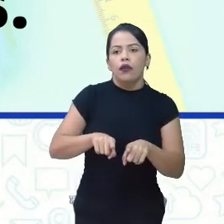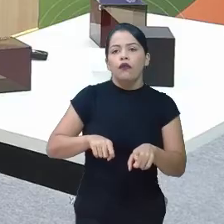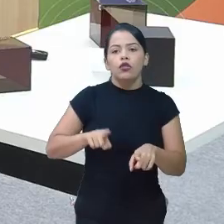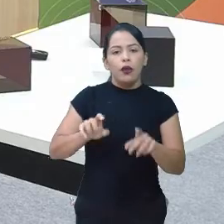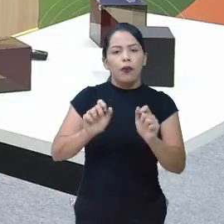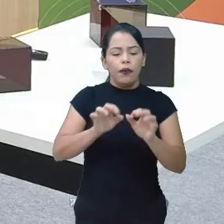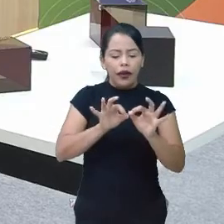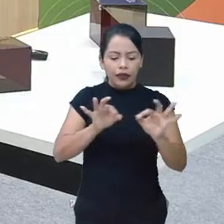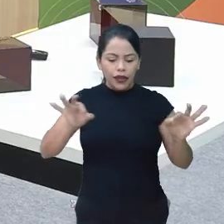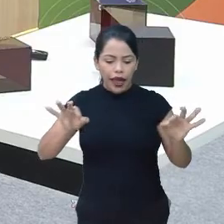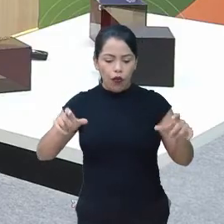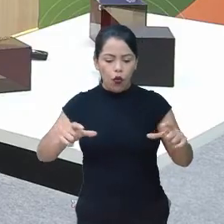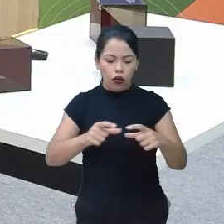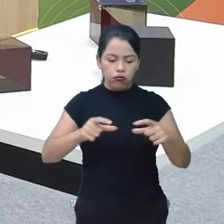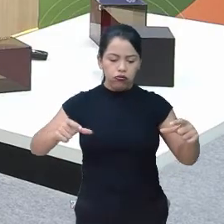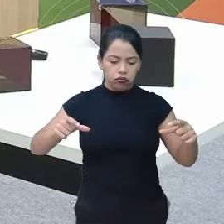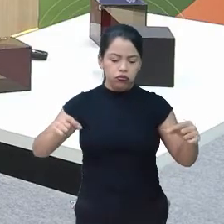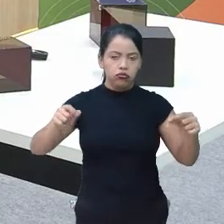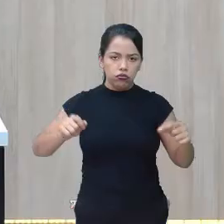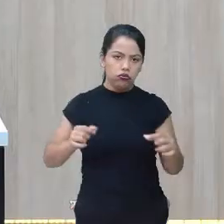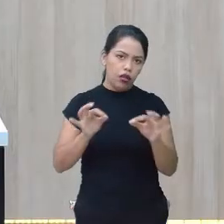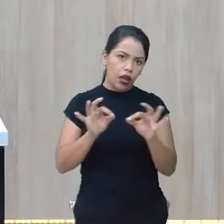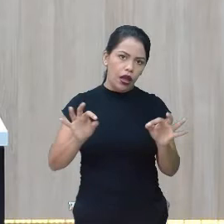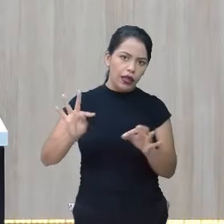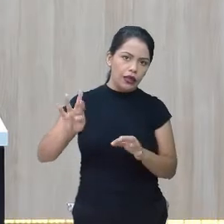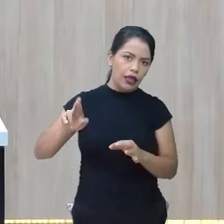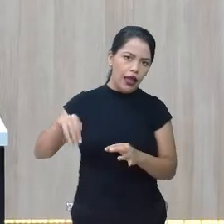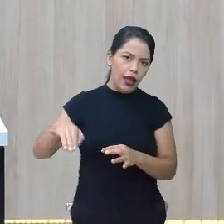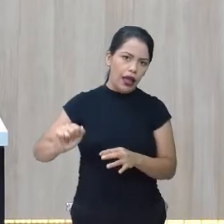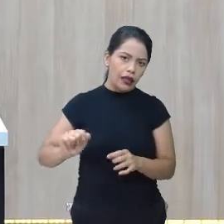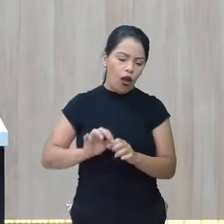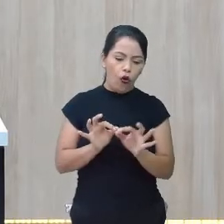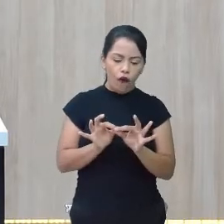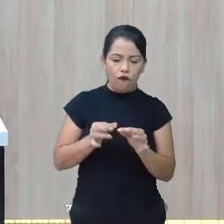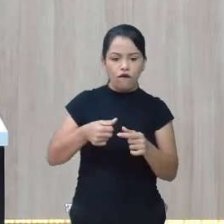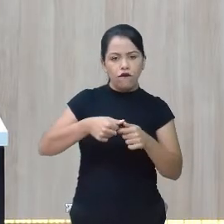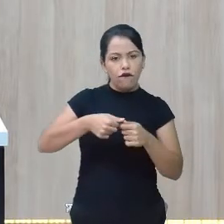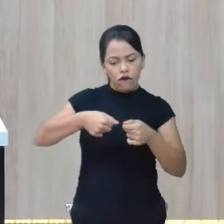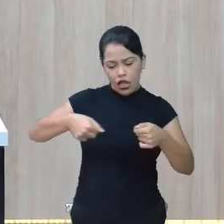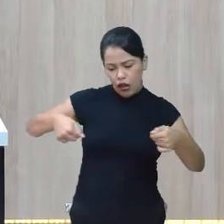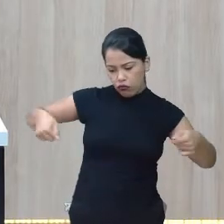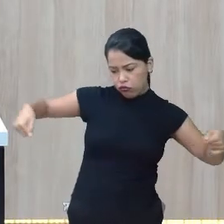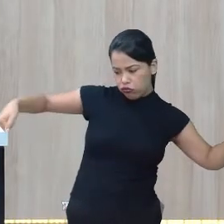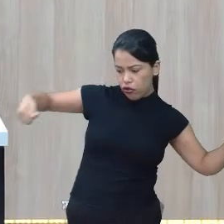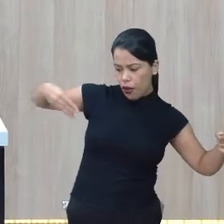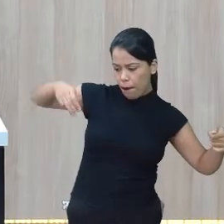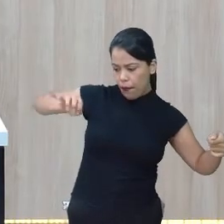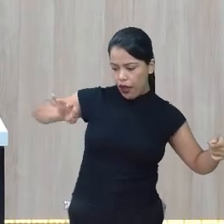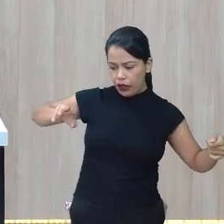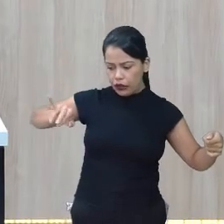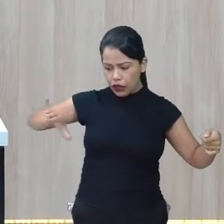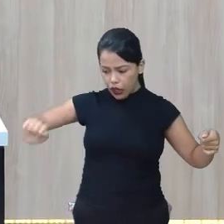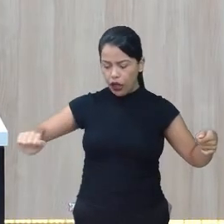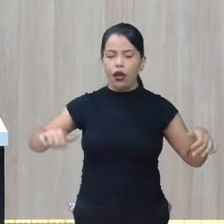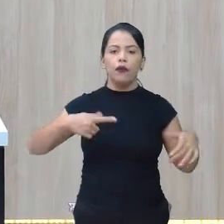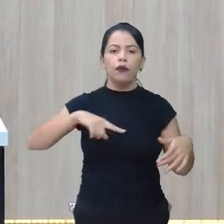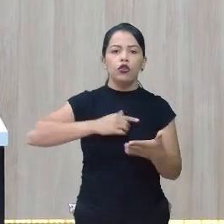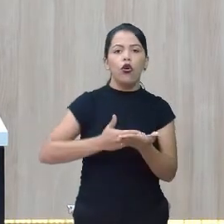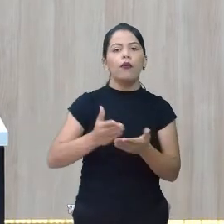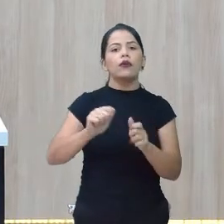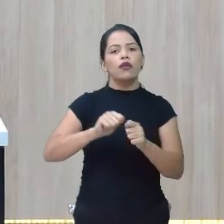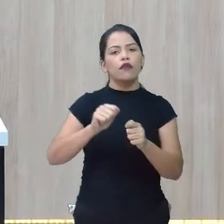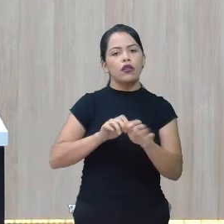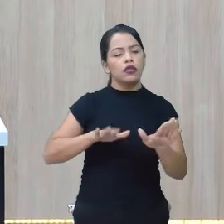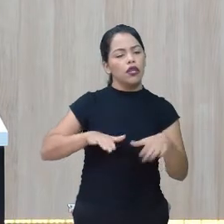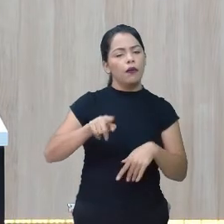régua também, tá certo? Uma régua, uma trena, uma fita métrica, dependendo do que você tiver por aí, para a gente